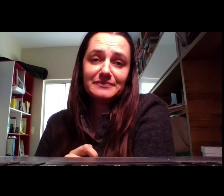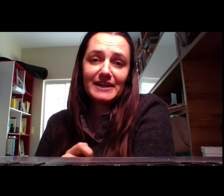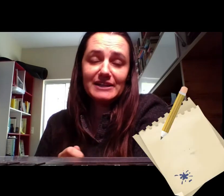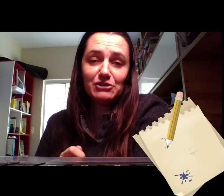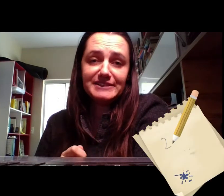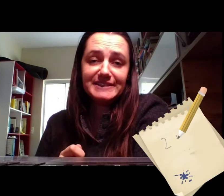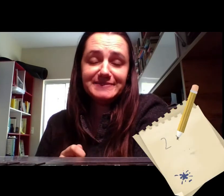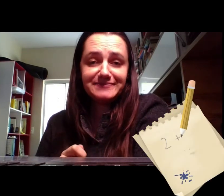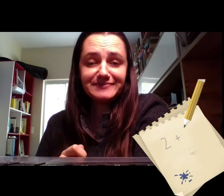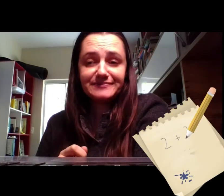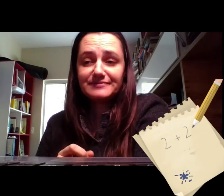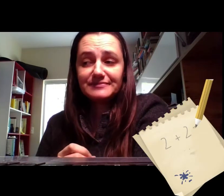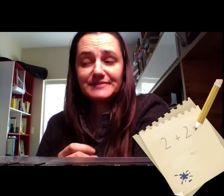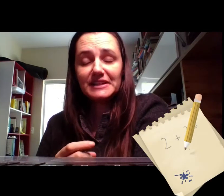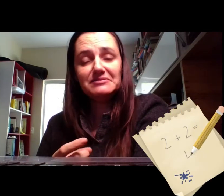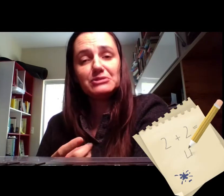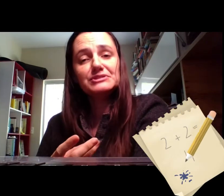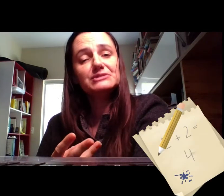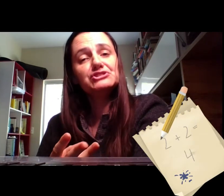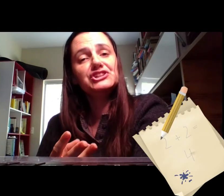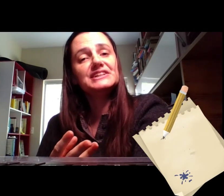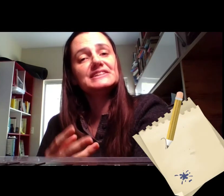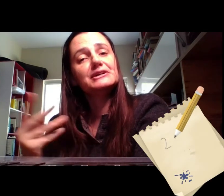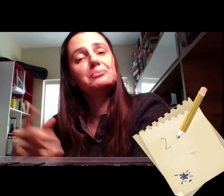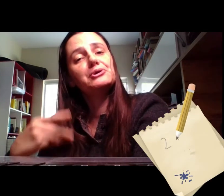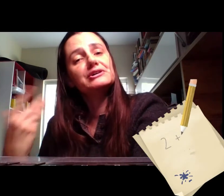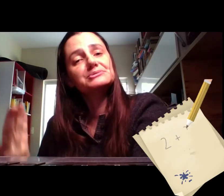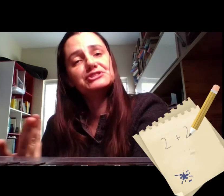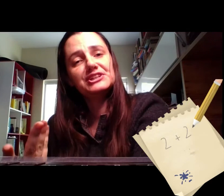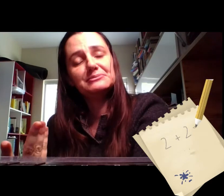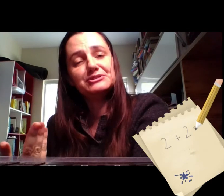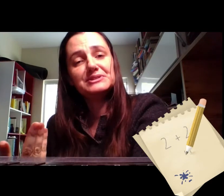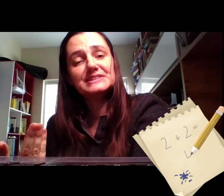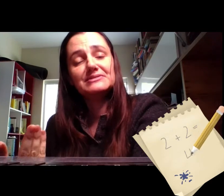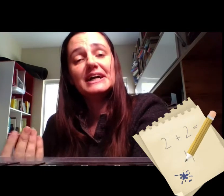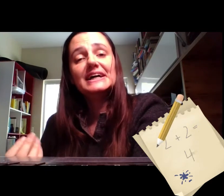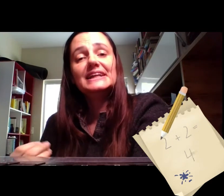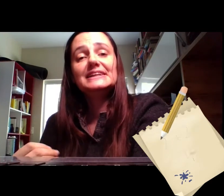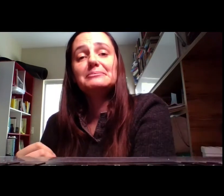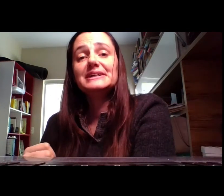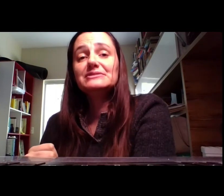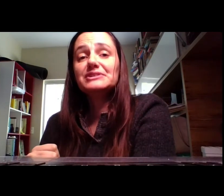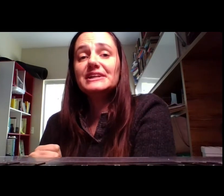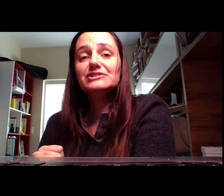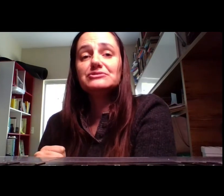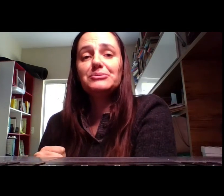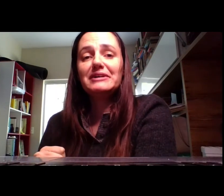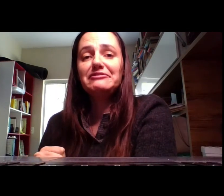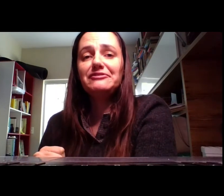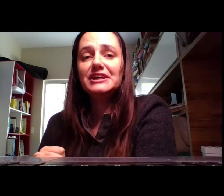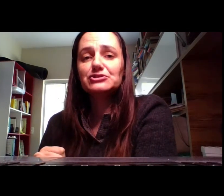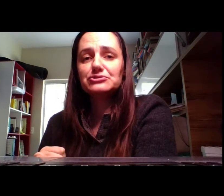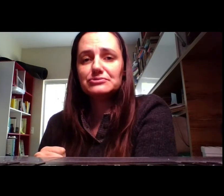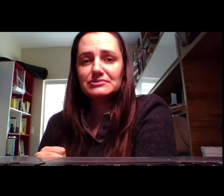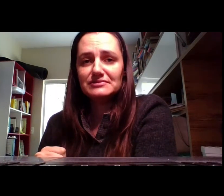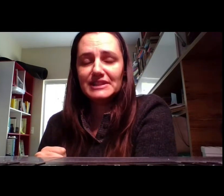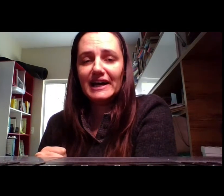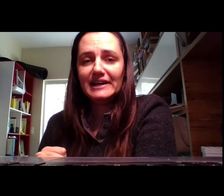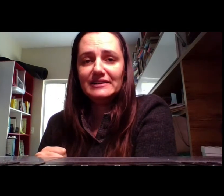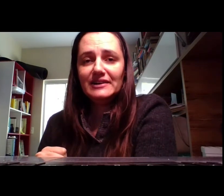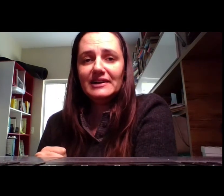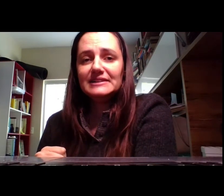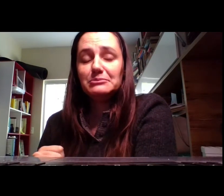menstruação, anota, vai contando os dias até o próximo dia da menstruação. Lembrando que isso não é